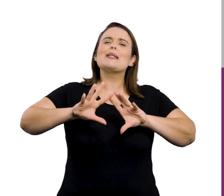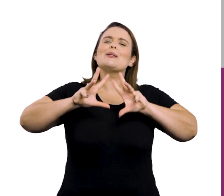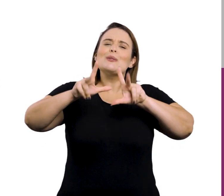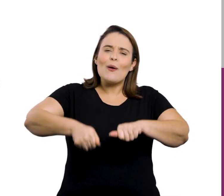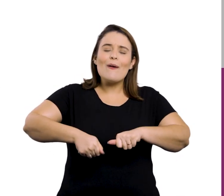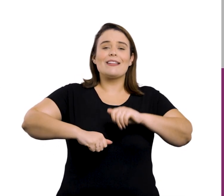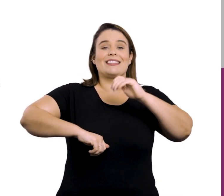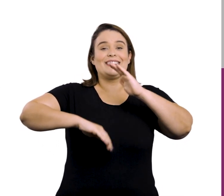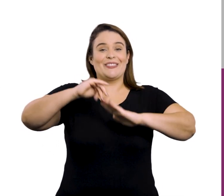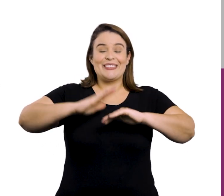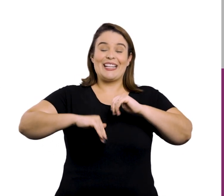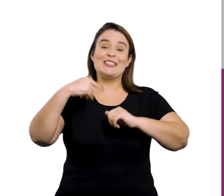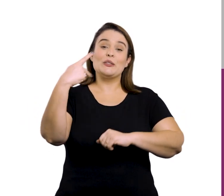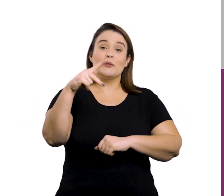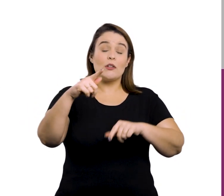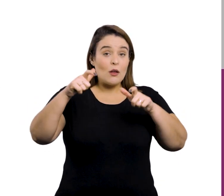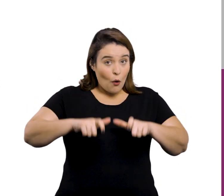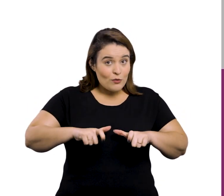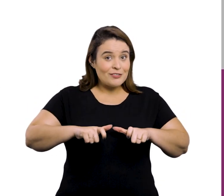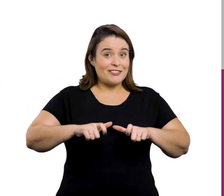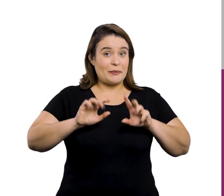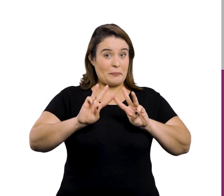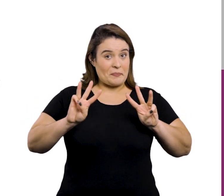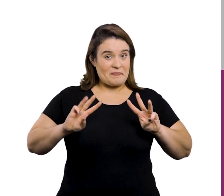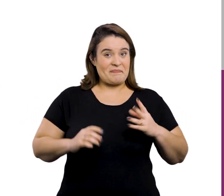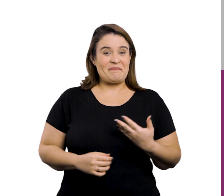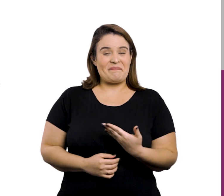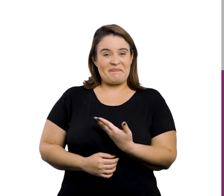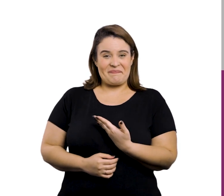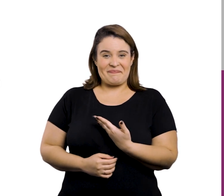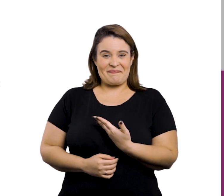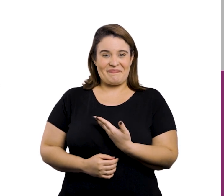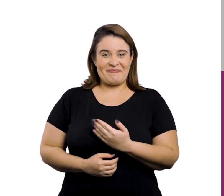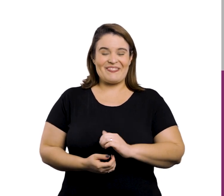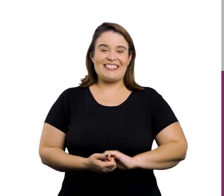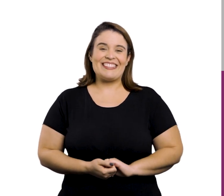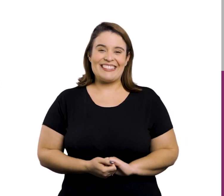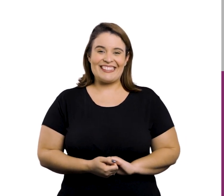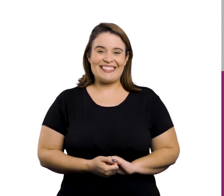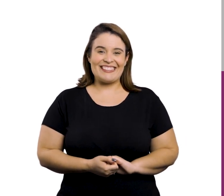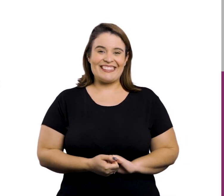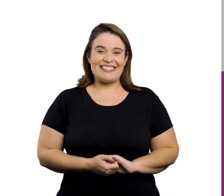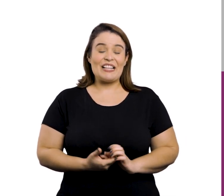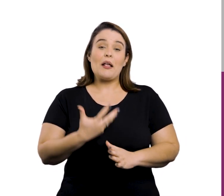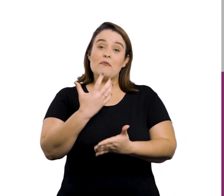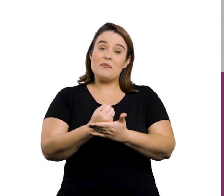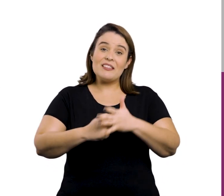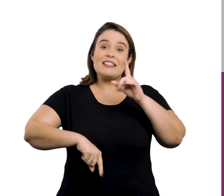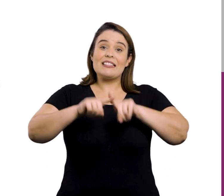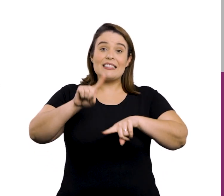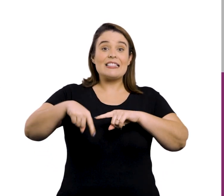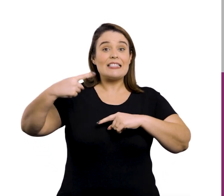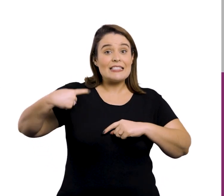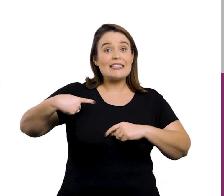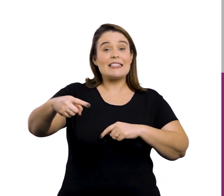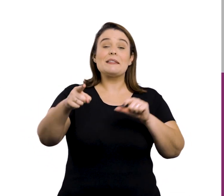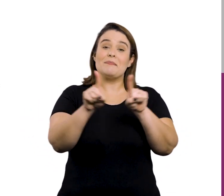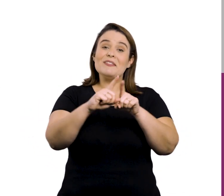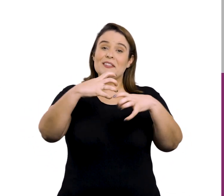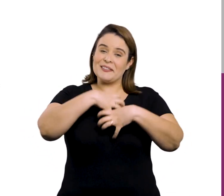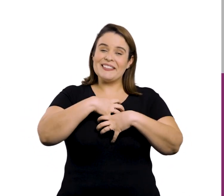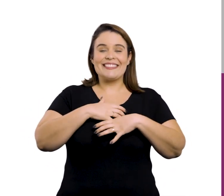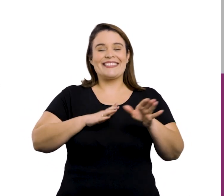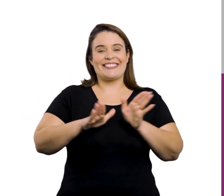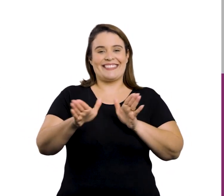sugestões e dicas para suas atividades na página Como Participar. Baixe materiais da semana, também em